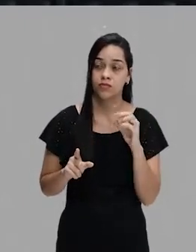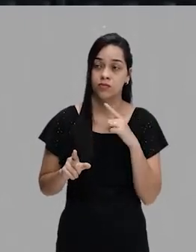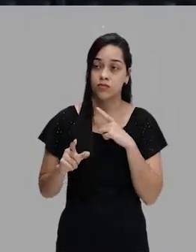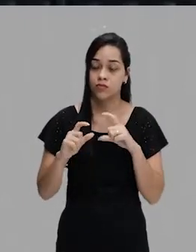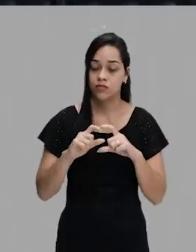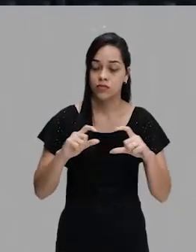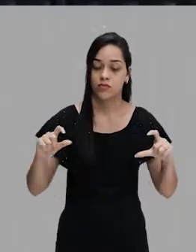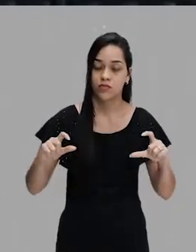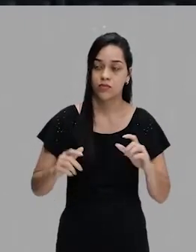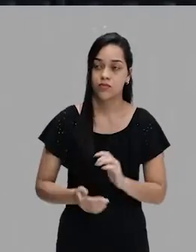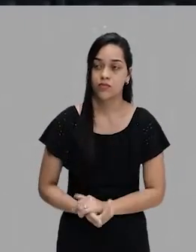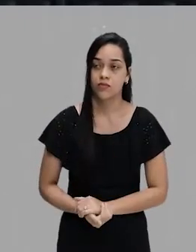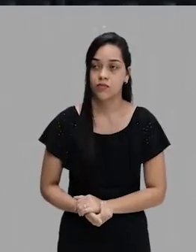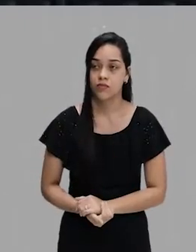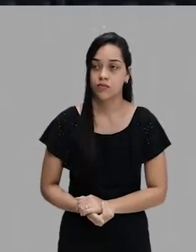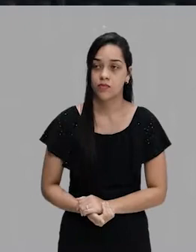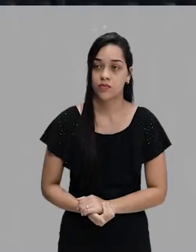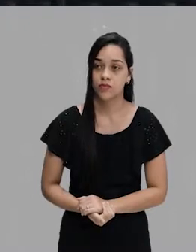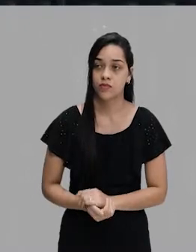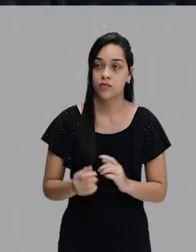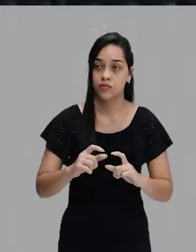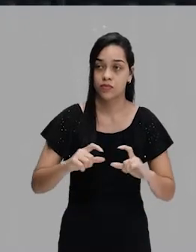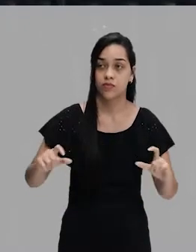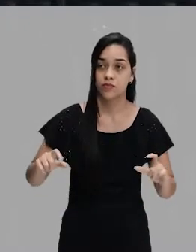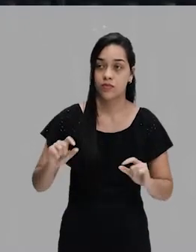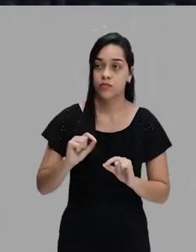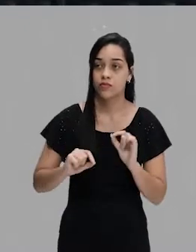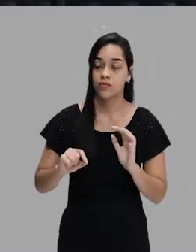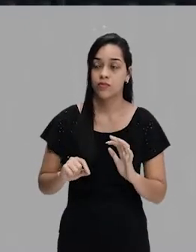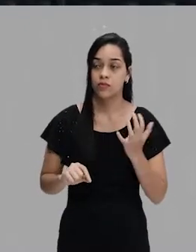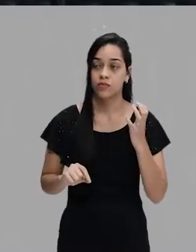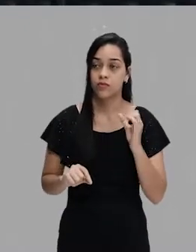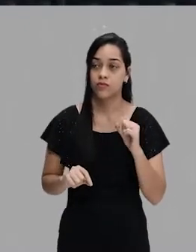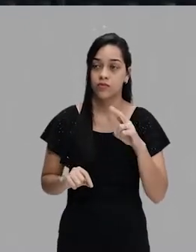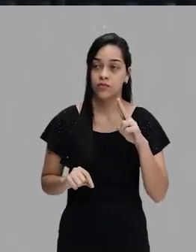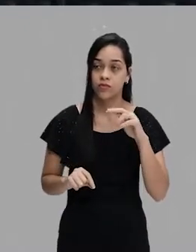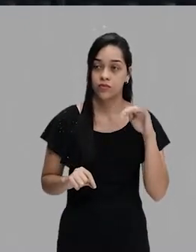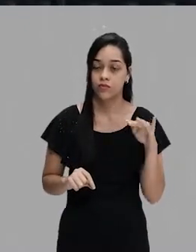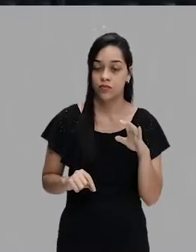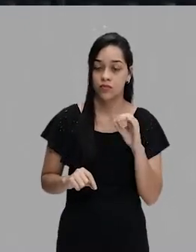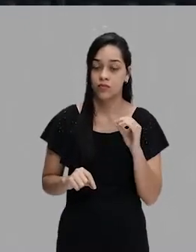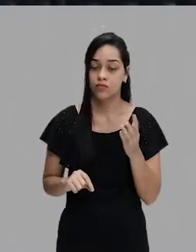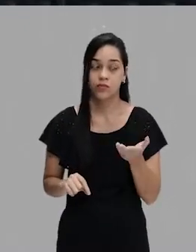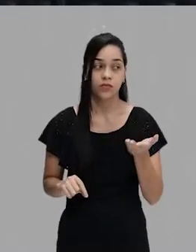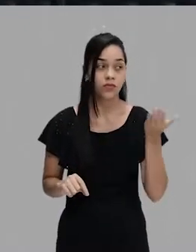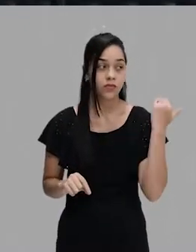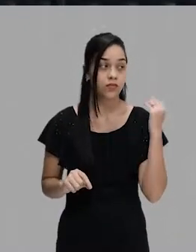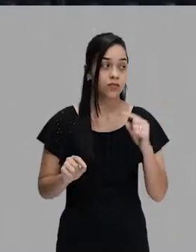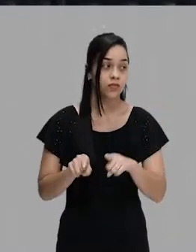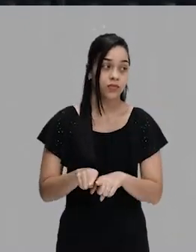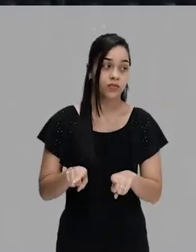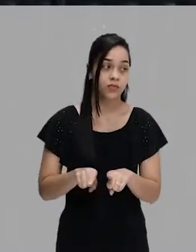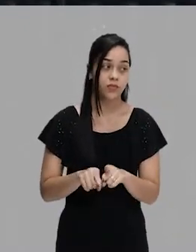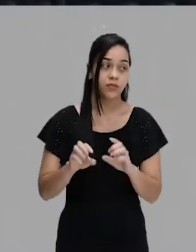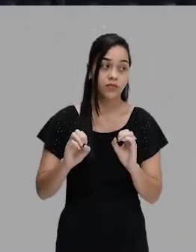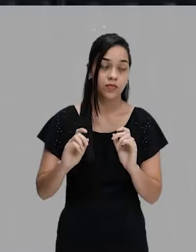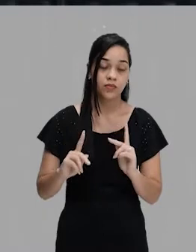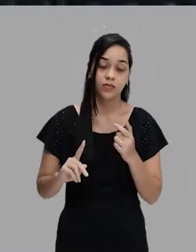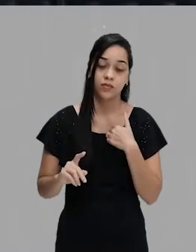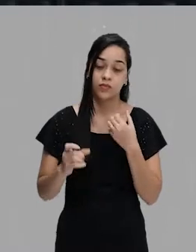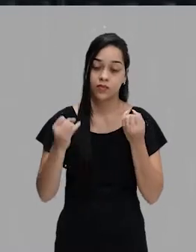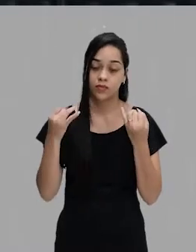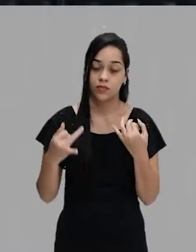oração. Ou melhor, esta oração funciona como sujeito de uma oração anterior. Entenderam? Então, quando eu